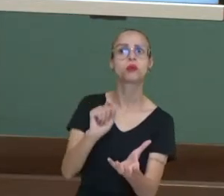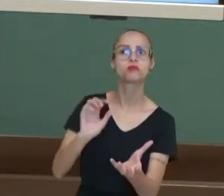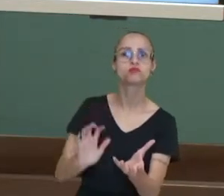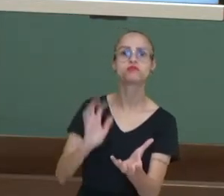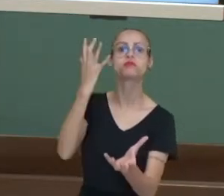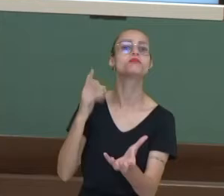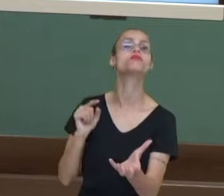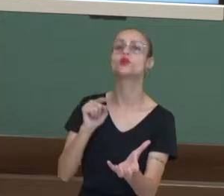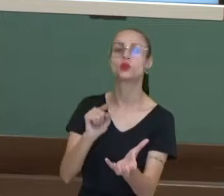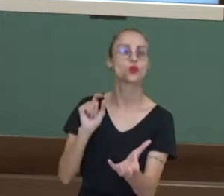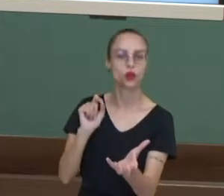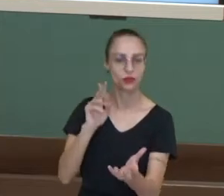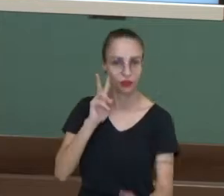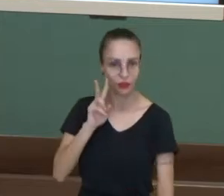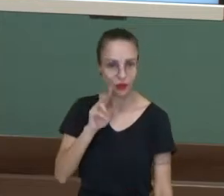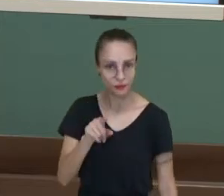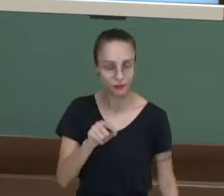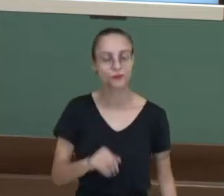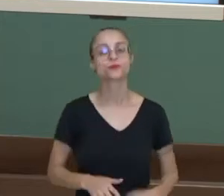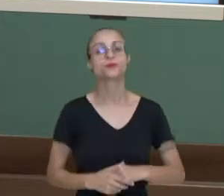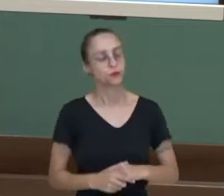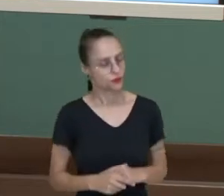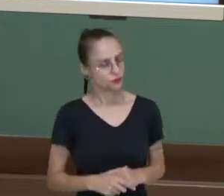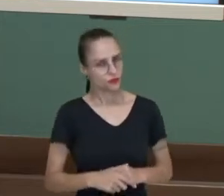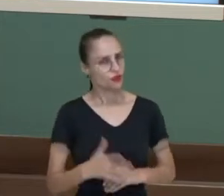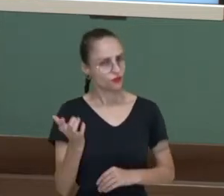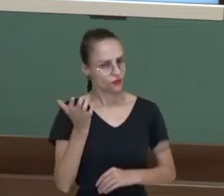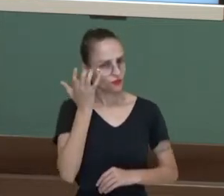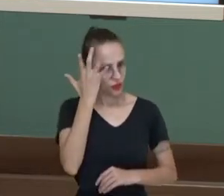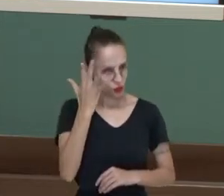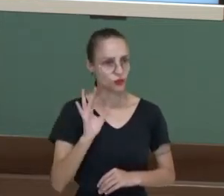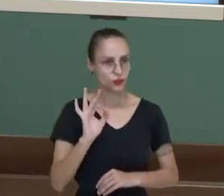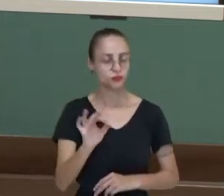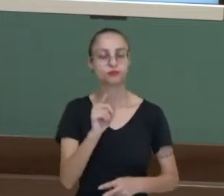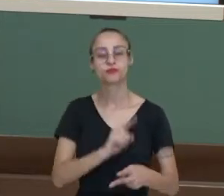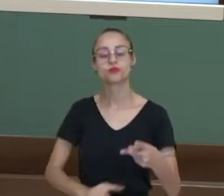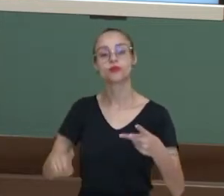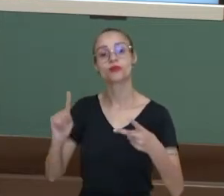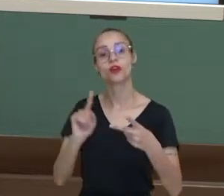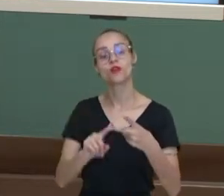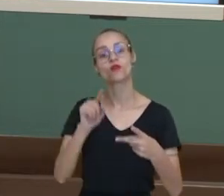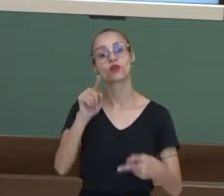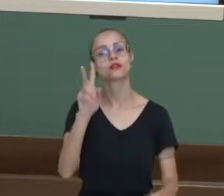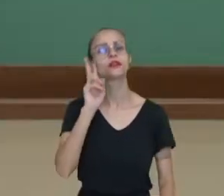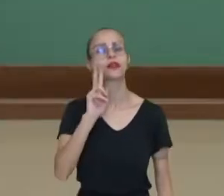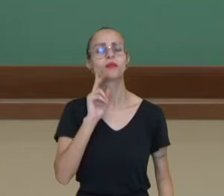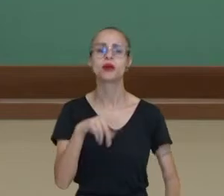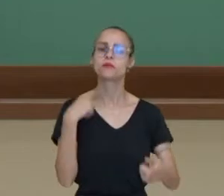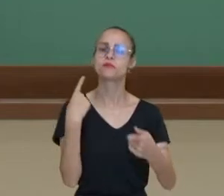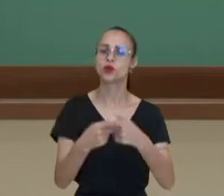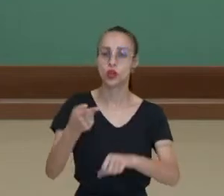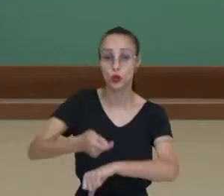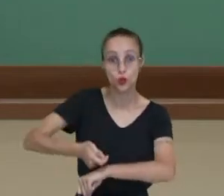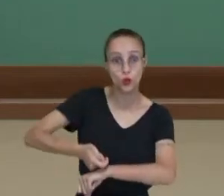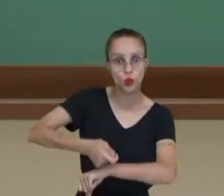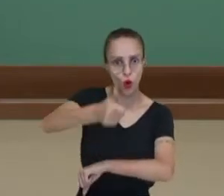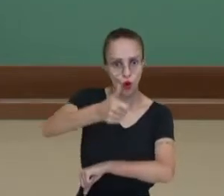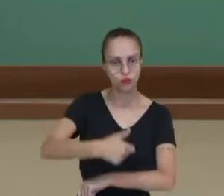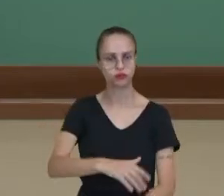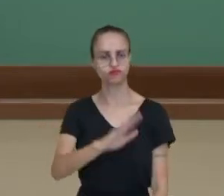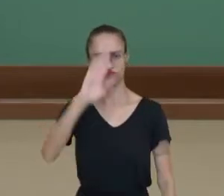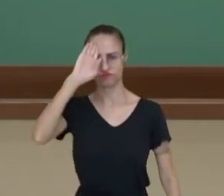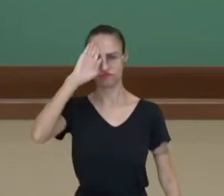estava acontecendo? Lembra disso? Bem tranquilo, né? Isso. Outra, você lembra por que o golpe militar